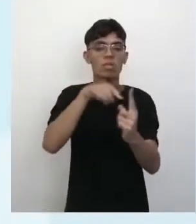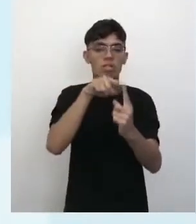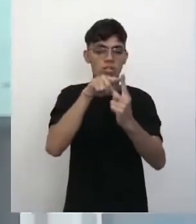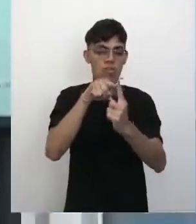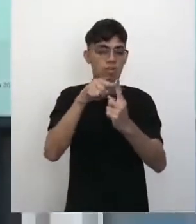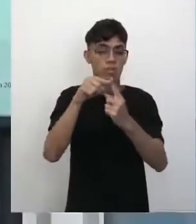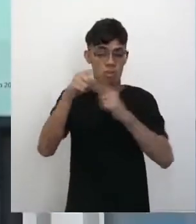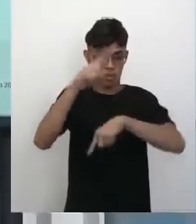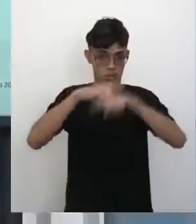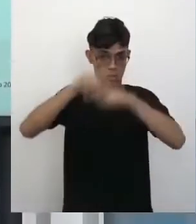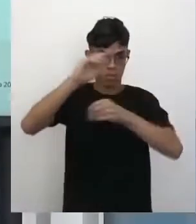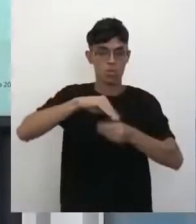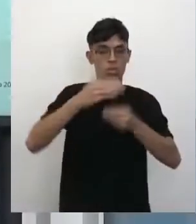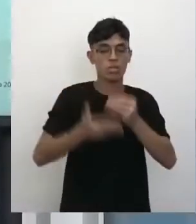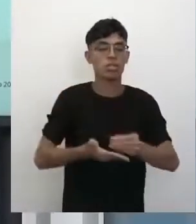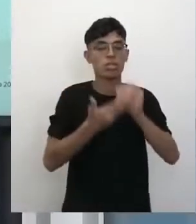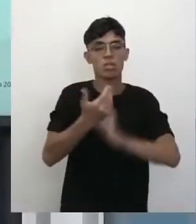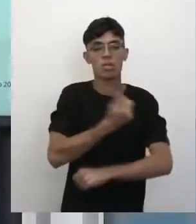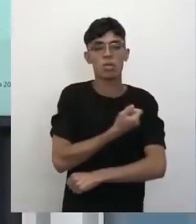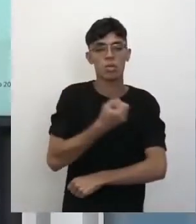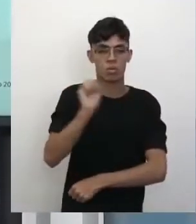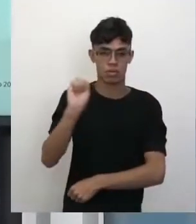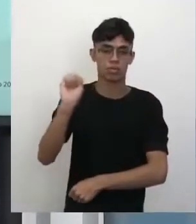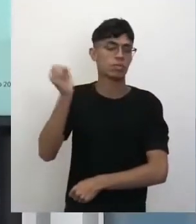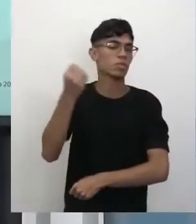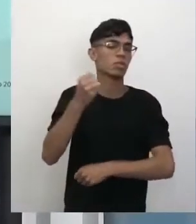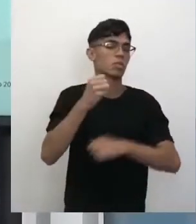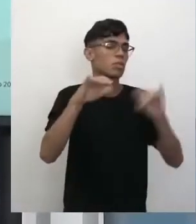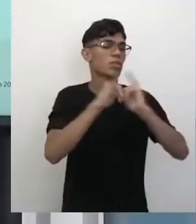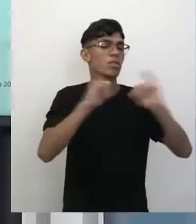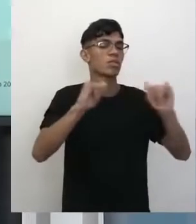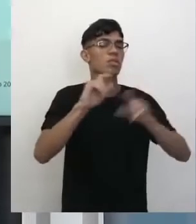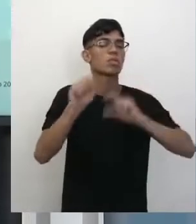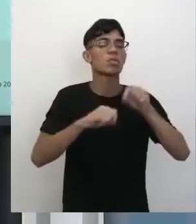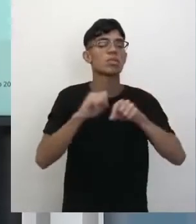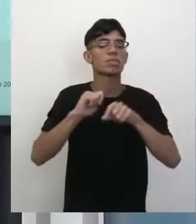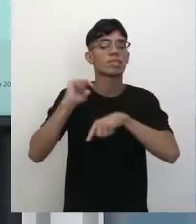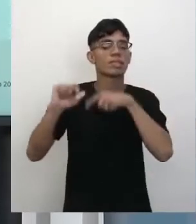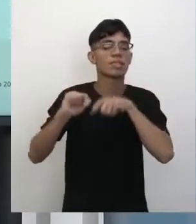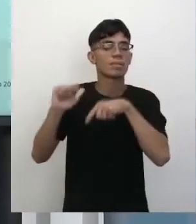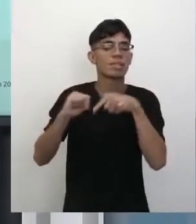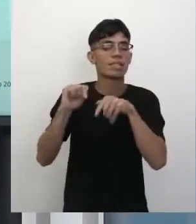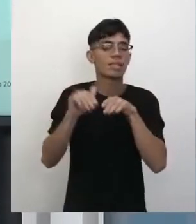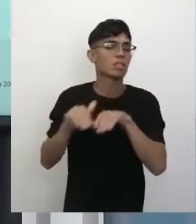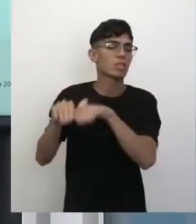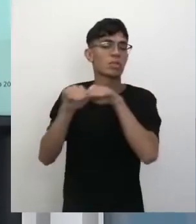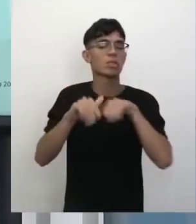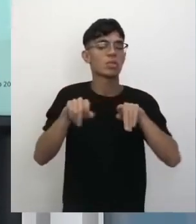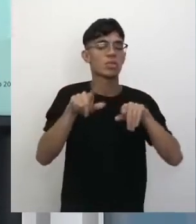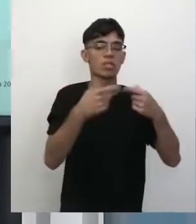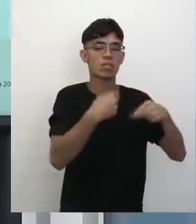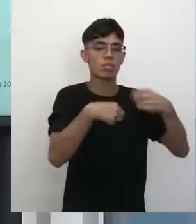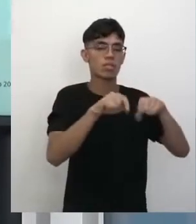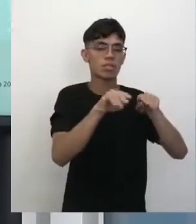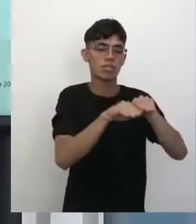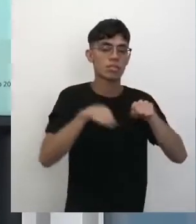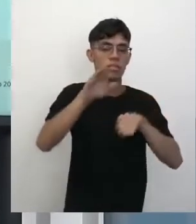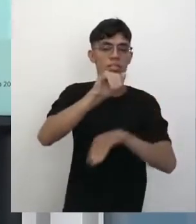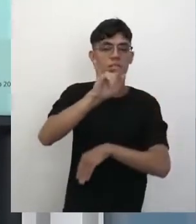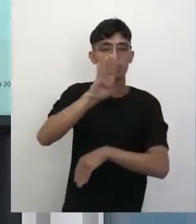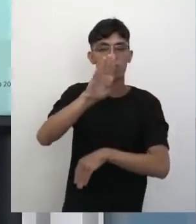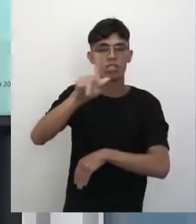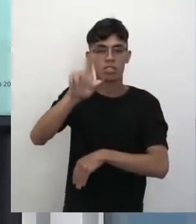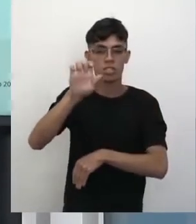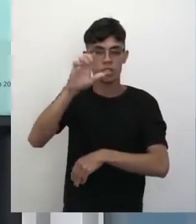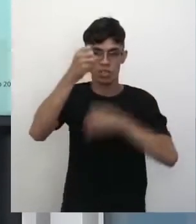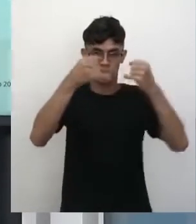Desenvolvimento Sustentável, que é o número 8, que fala aí sobre trabalho decente e crescimento econômico do IBGE Explica.